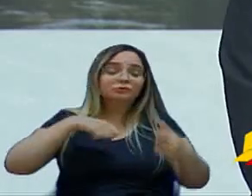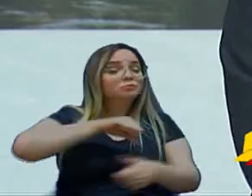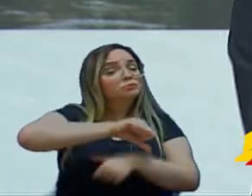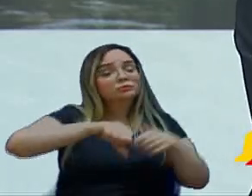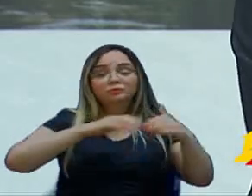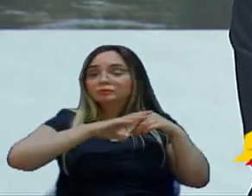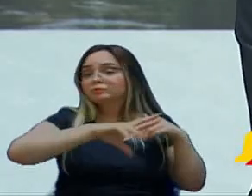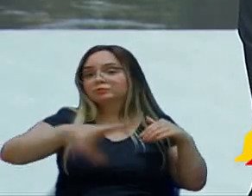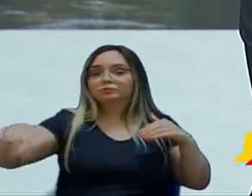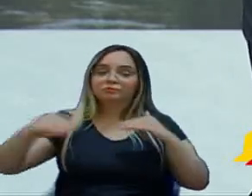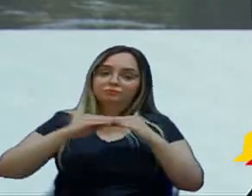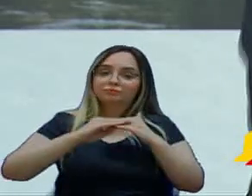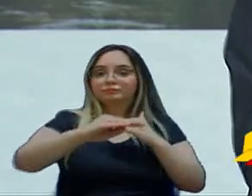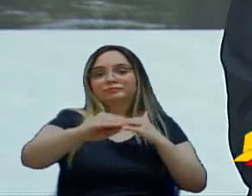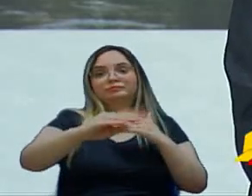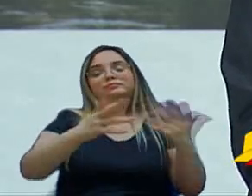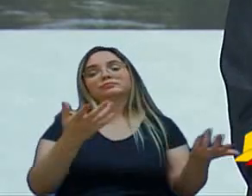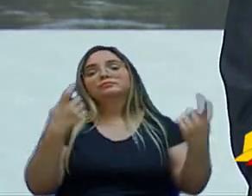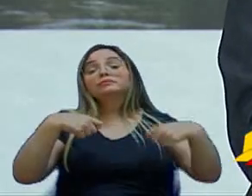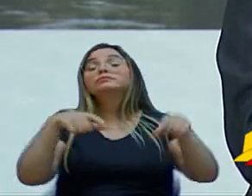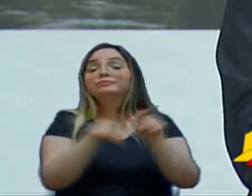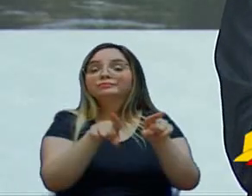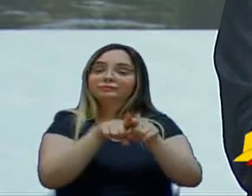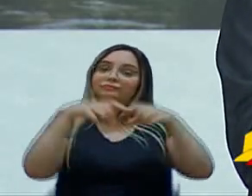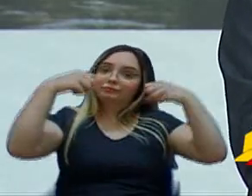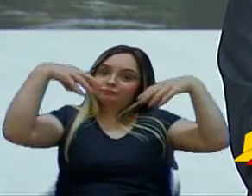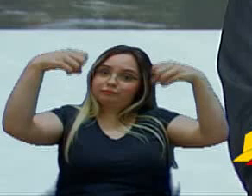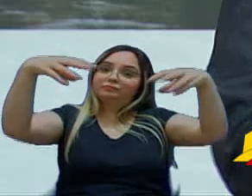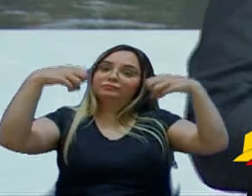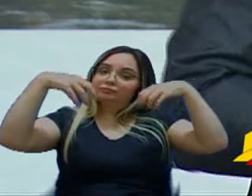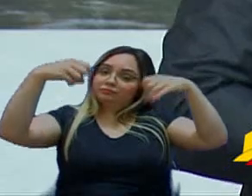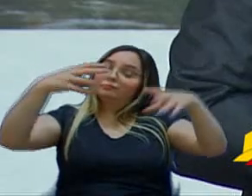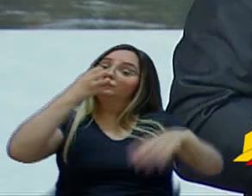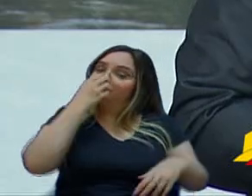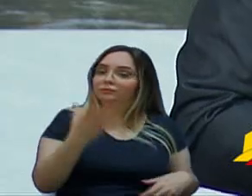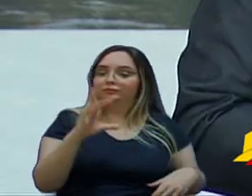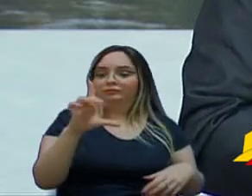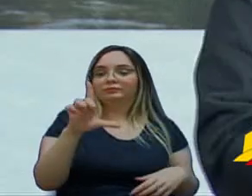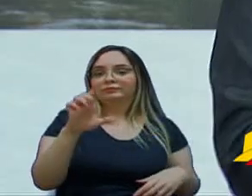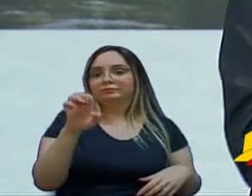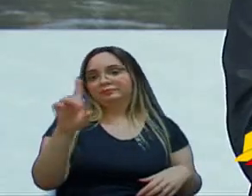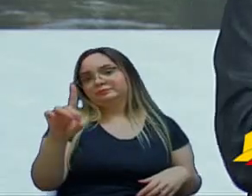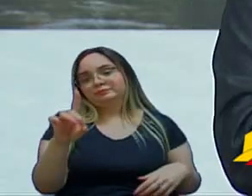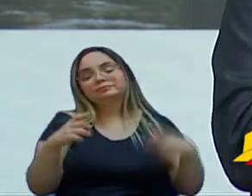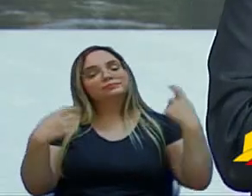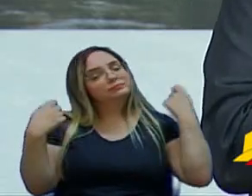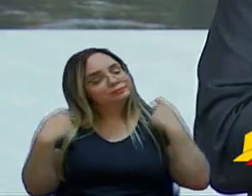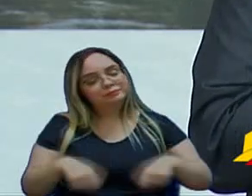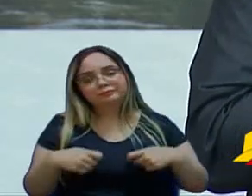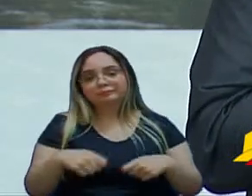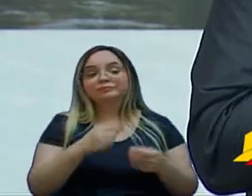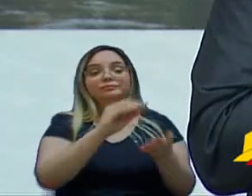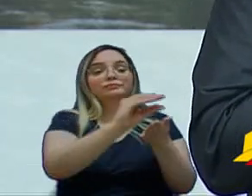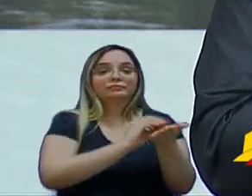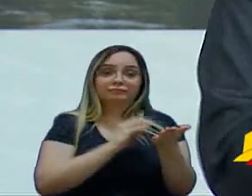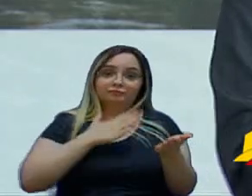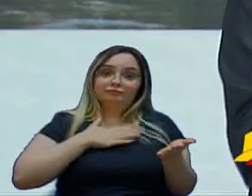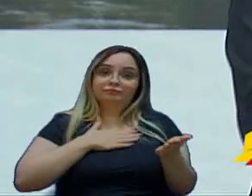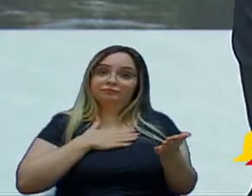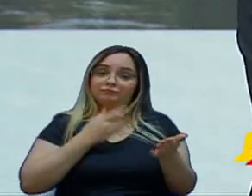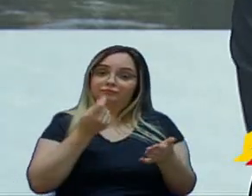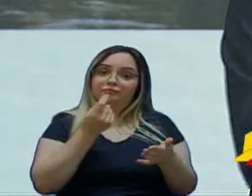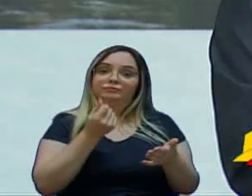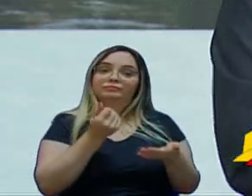também, a iluminação de LED em todas as ruas da Vila Astúrias. E essa iluminação de LED é uma emenda impositiva deste vereador.